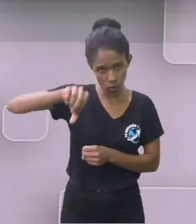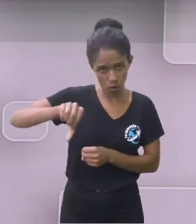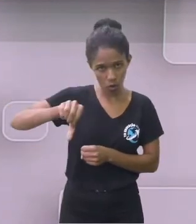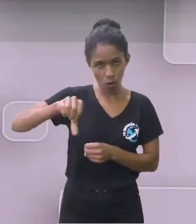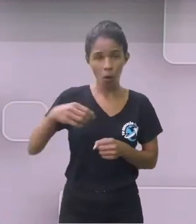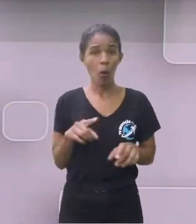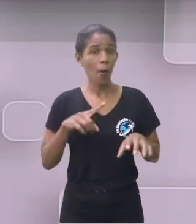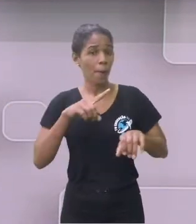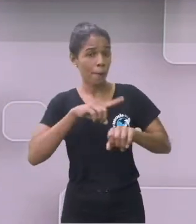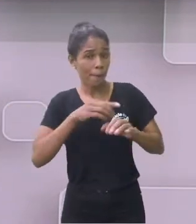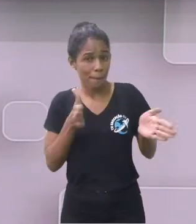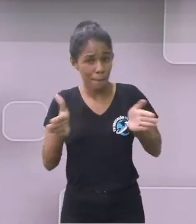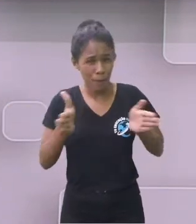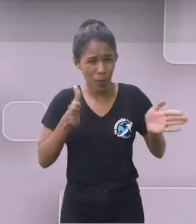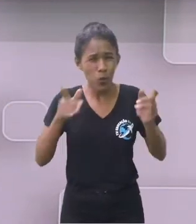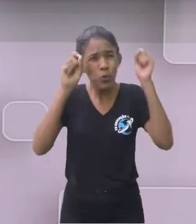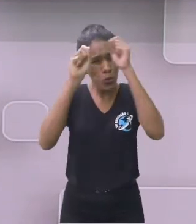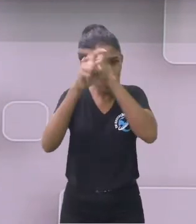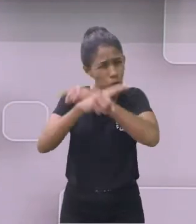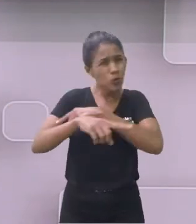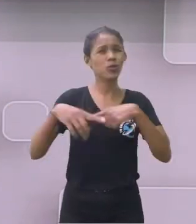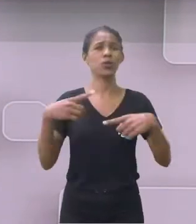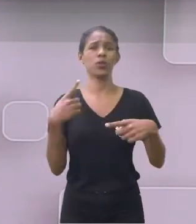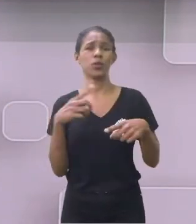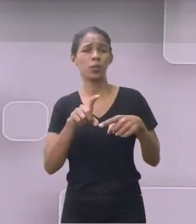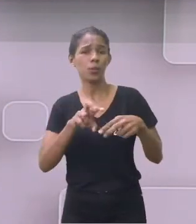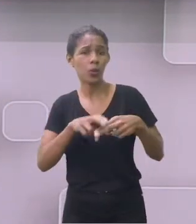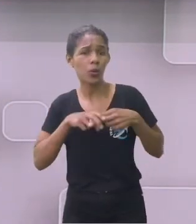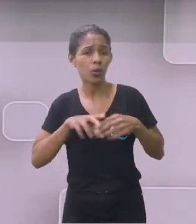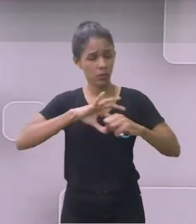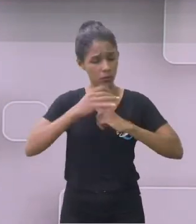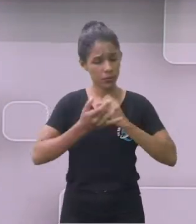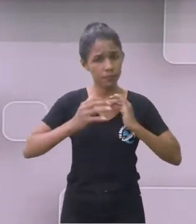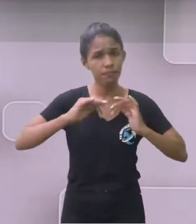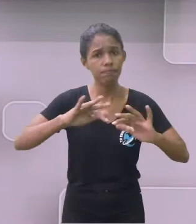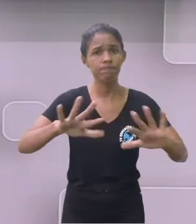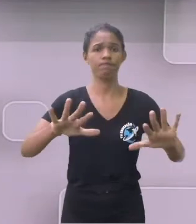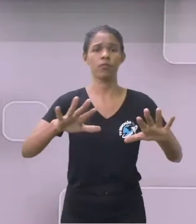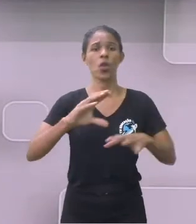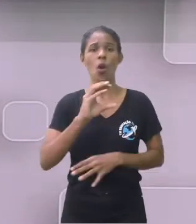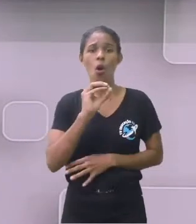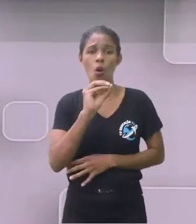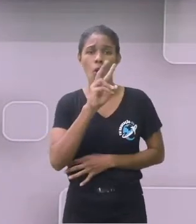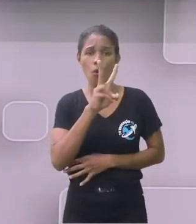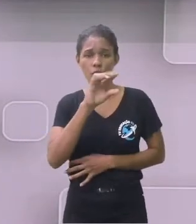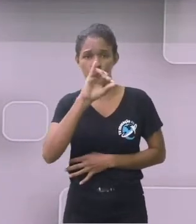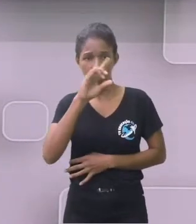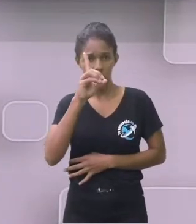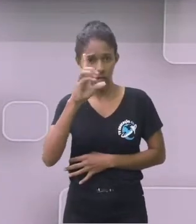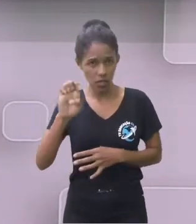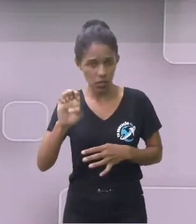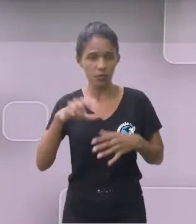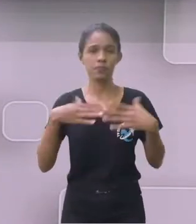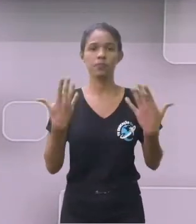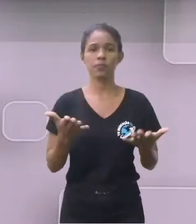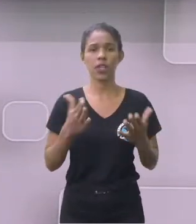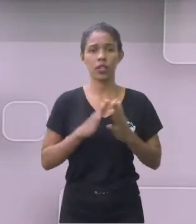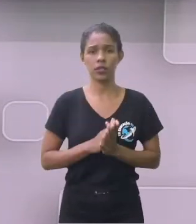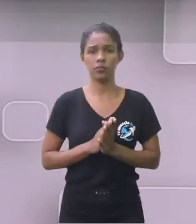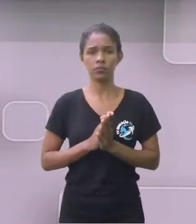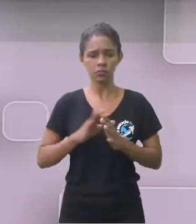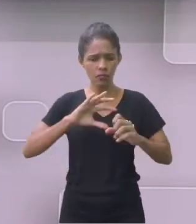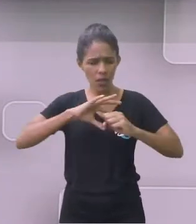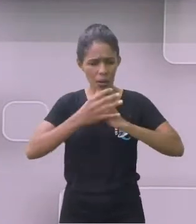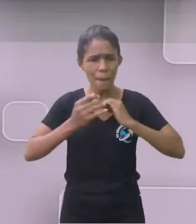momento bastante difícil devido à pandemia de Covid-19, uma doença causada pelo novo coronavírus. O termo pandemia